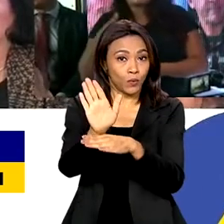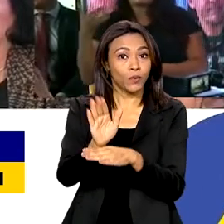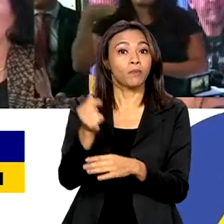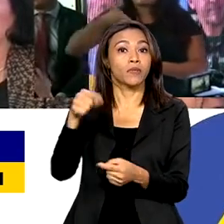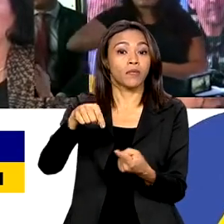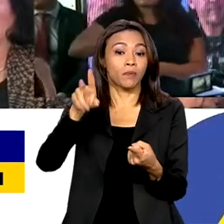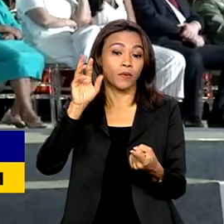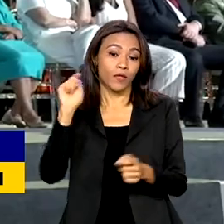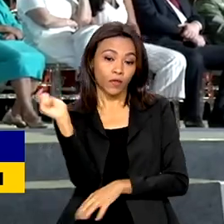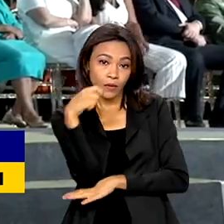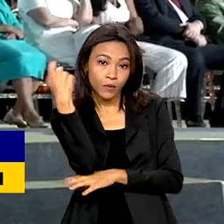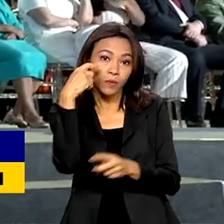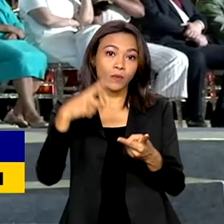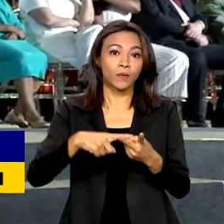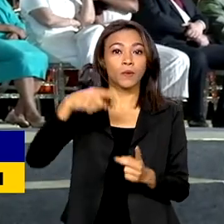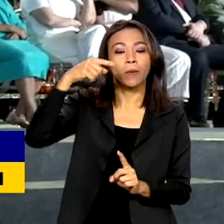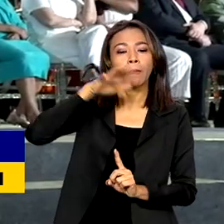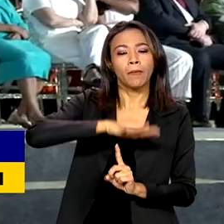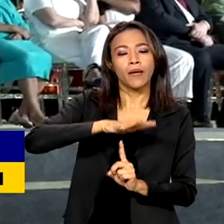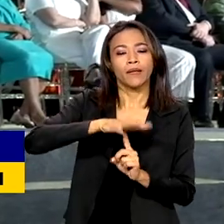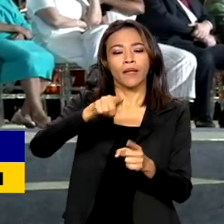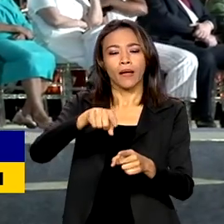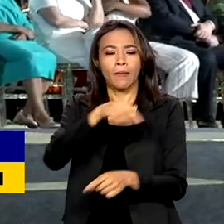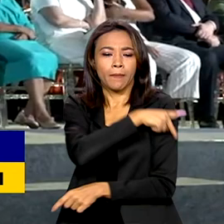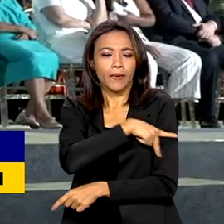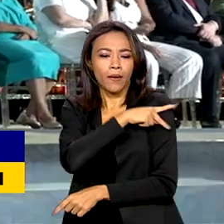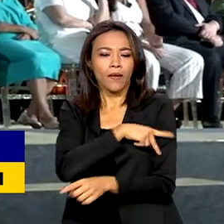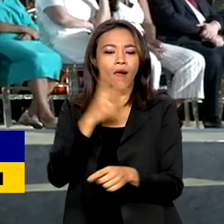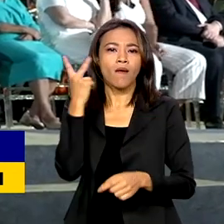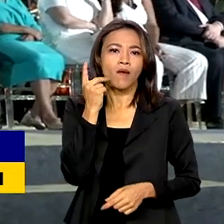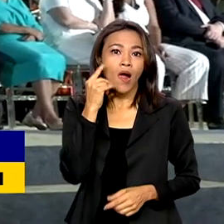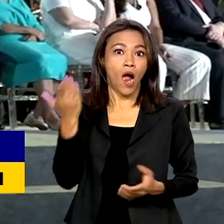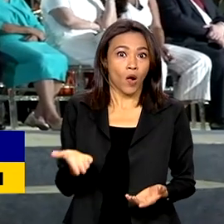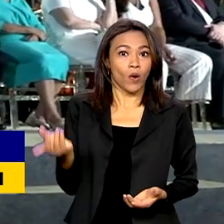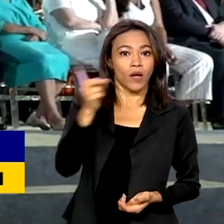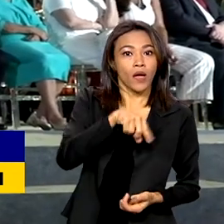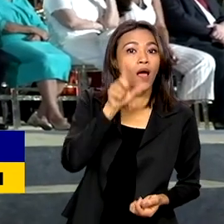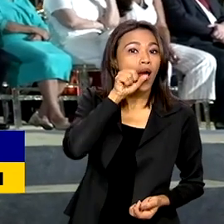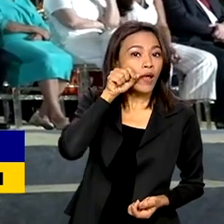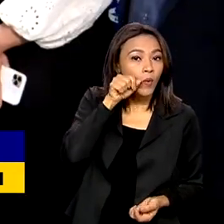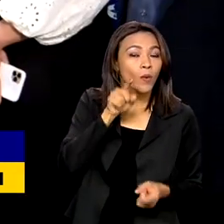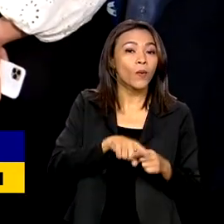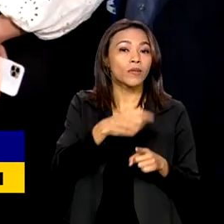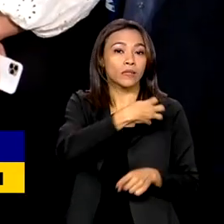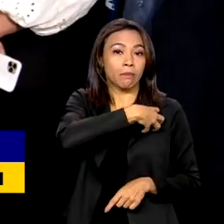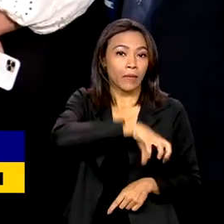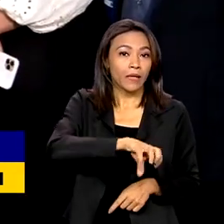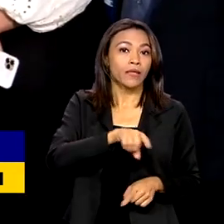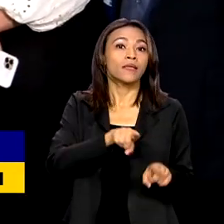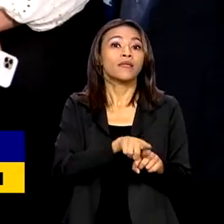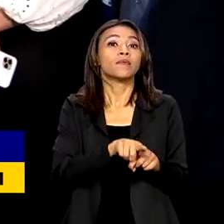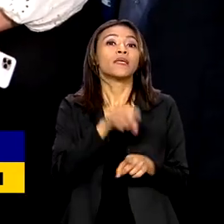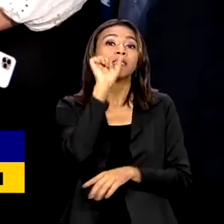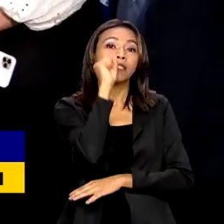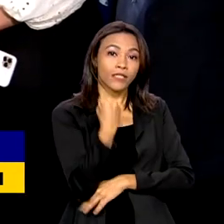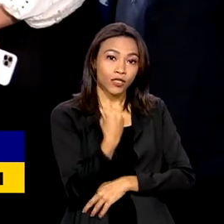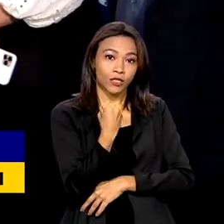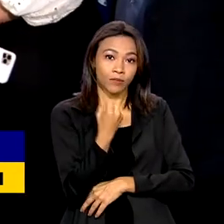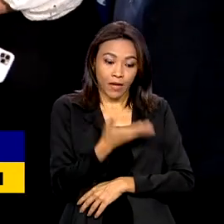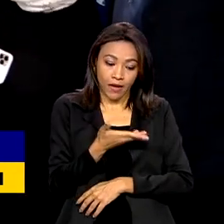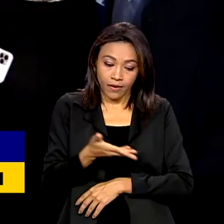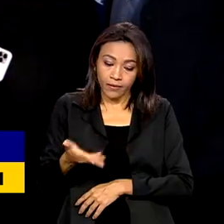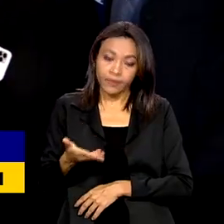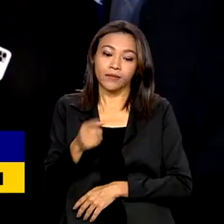Rio Grande do Sul Paraná Piauí e Ceará agora foi a vez de Alagoas Bahia e Sergipe como um dos